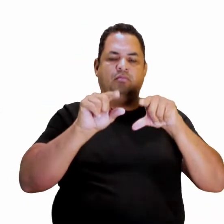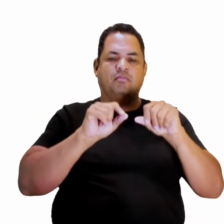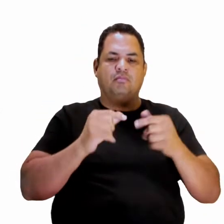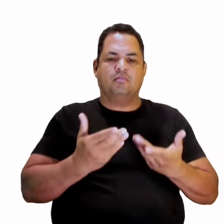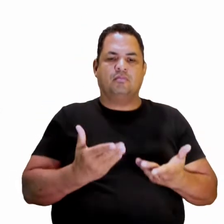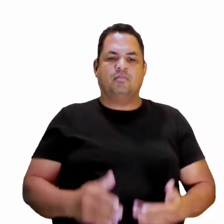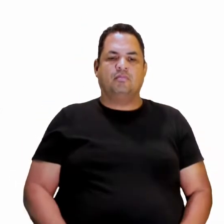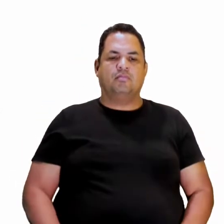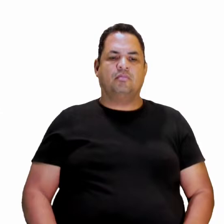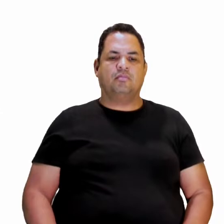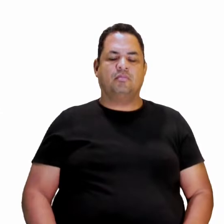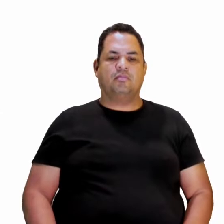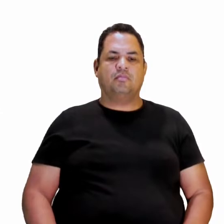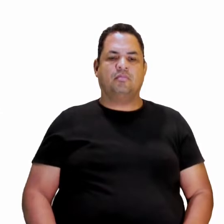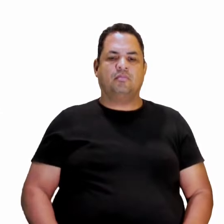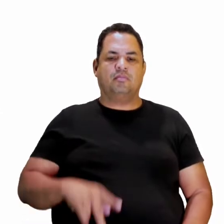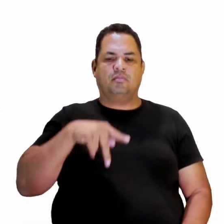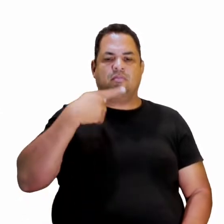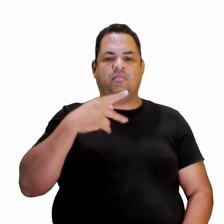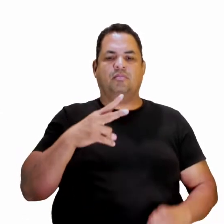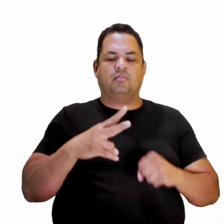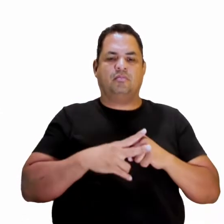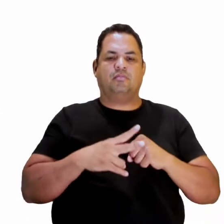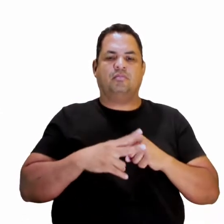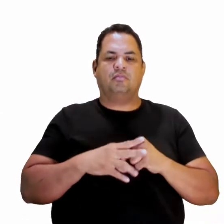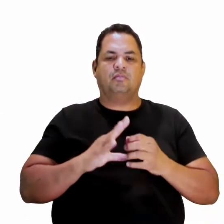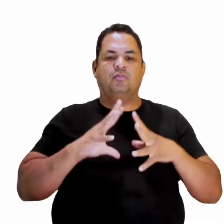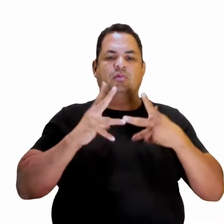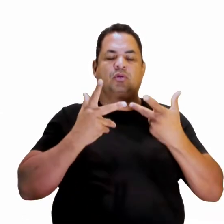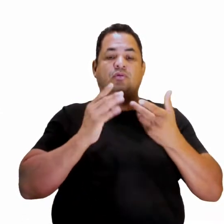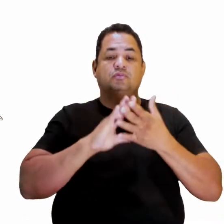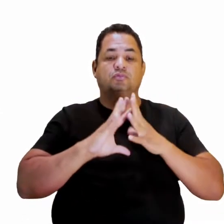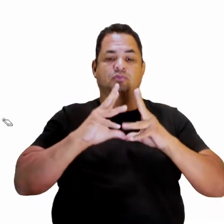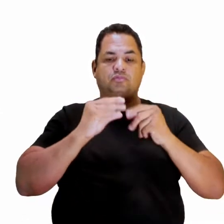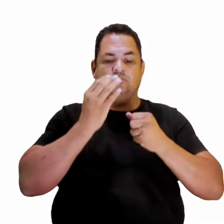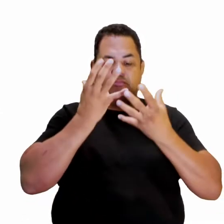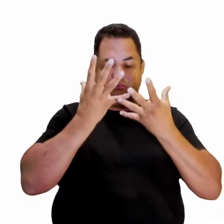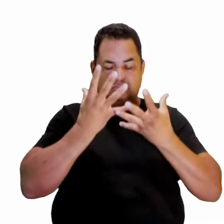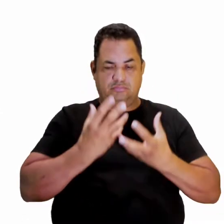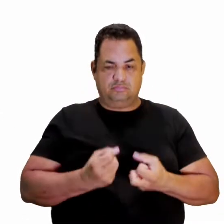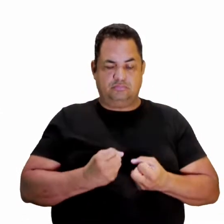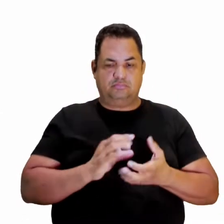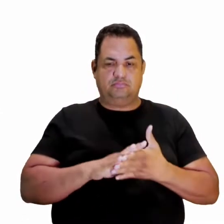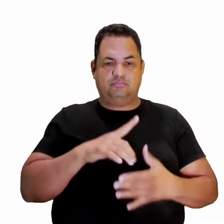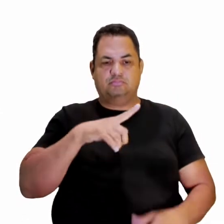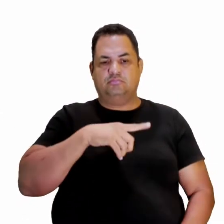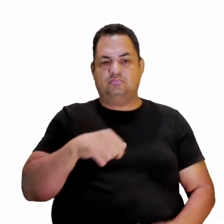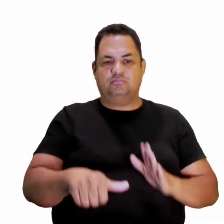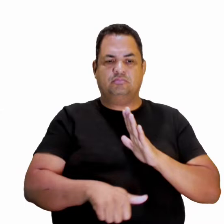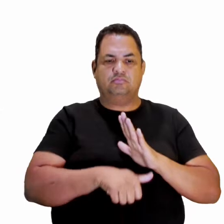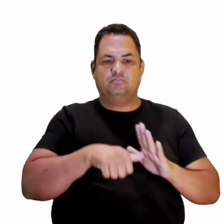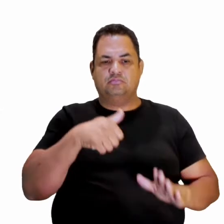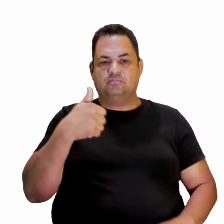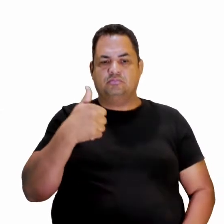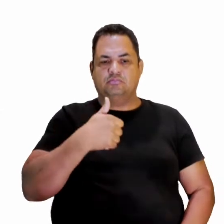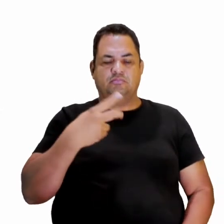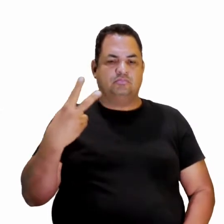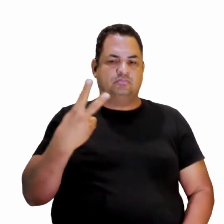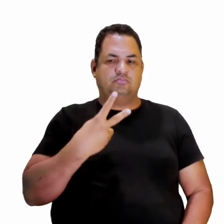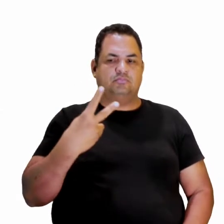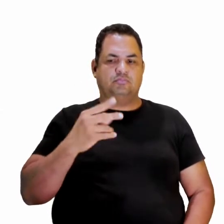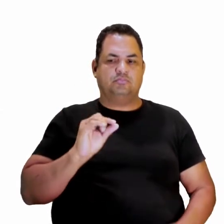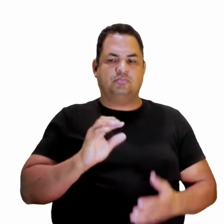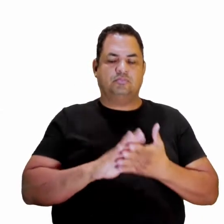opções diz verbo to be. Todo mundo concorda. Tem verbo to be aqui na primeira opção, tem verbo to be na segunda. O